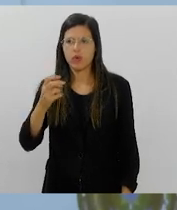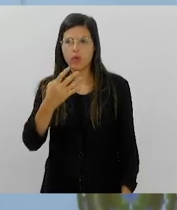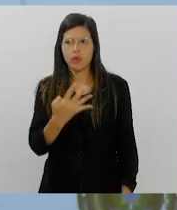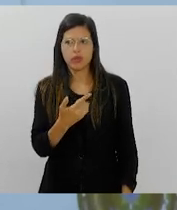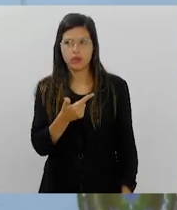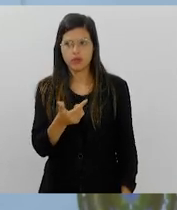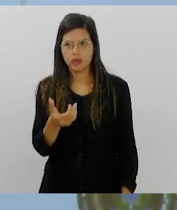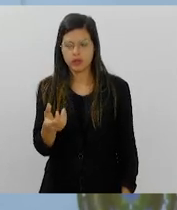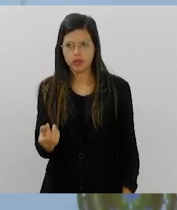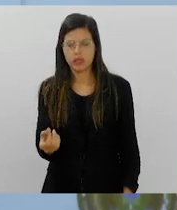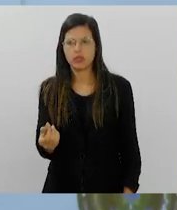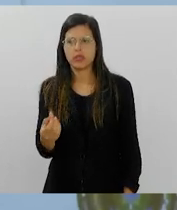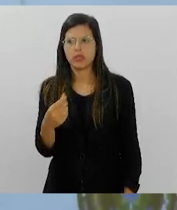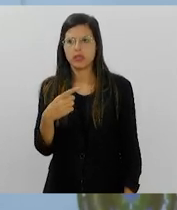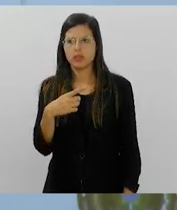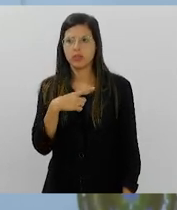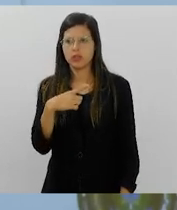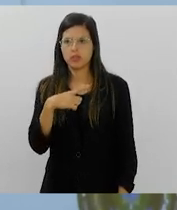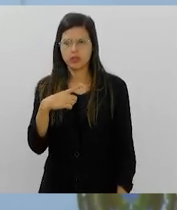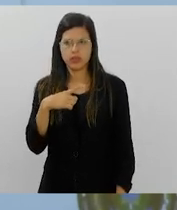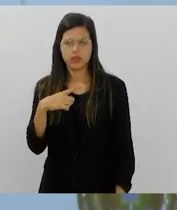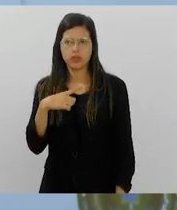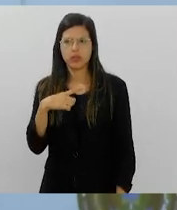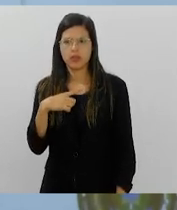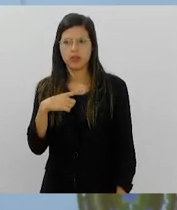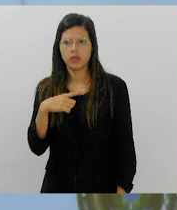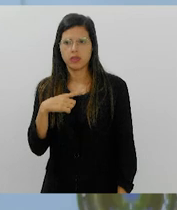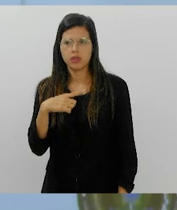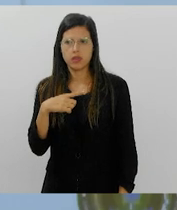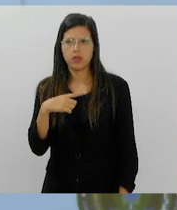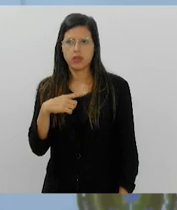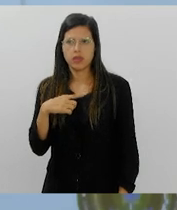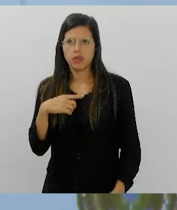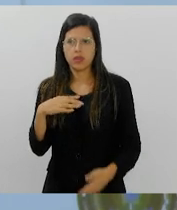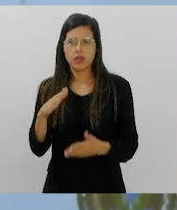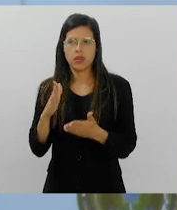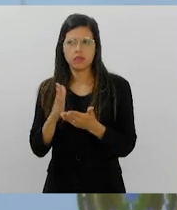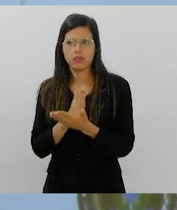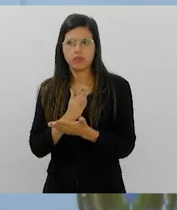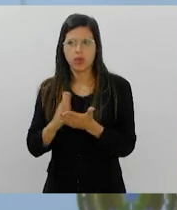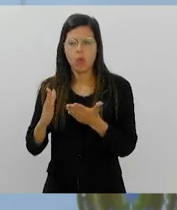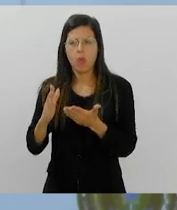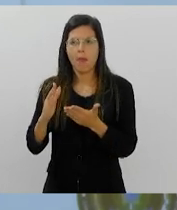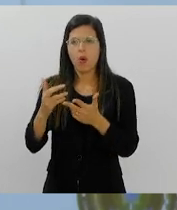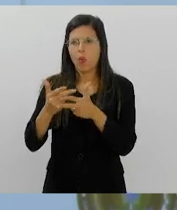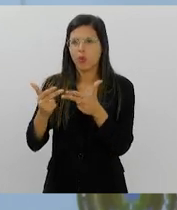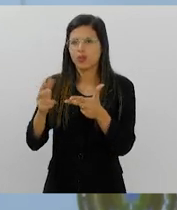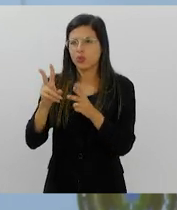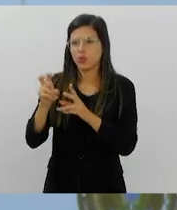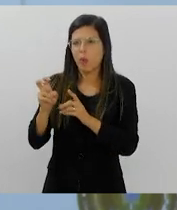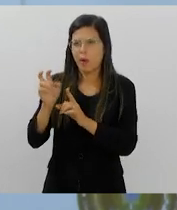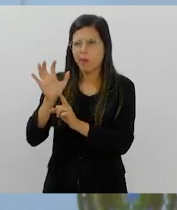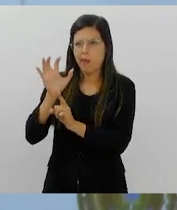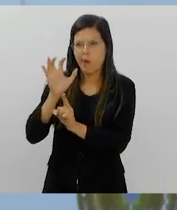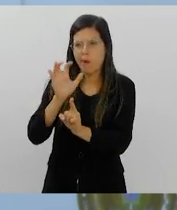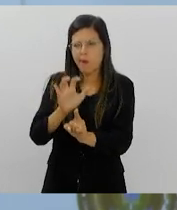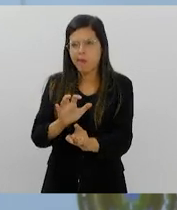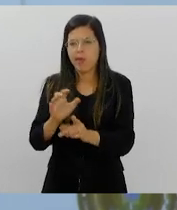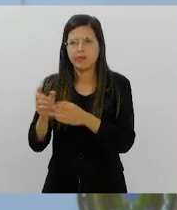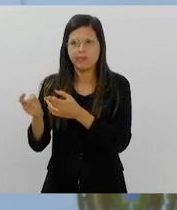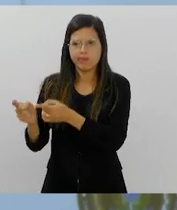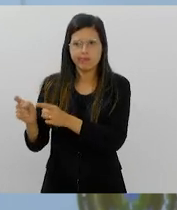426, eles têm alguma menção de ameaça ao ambiente escolar. Eles têm